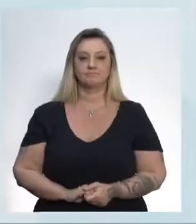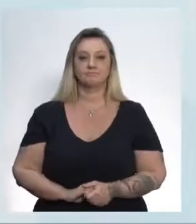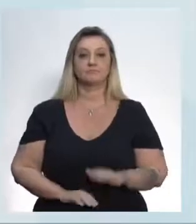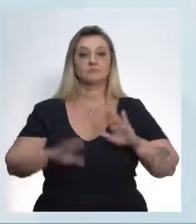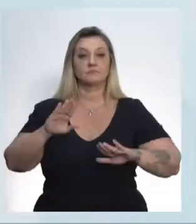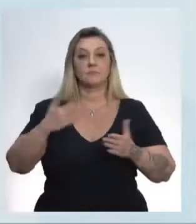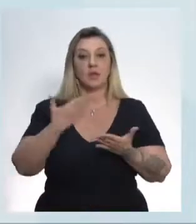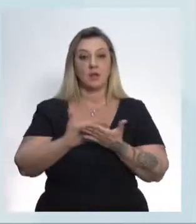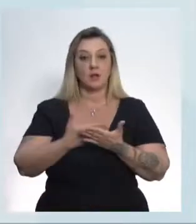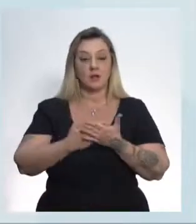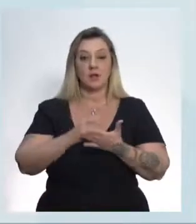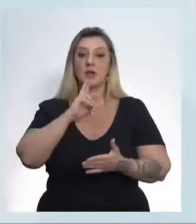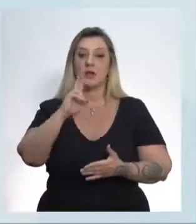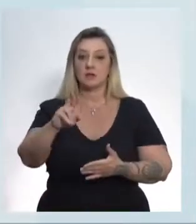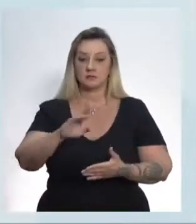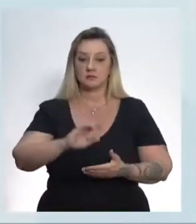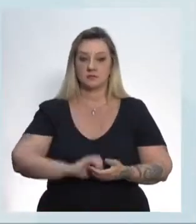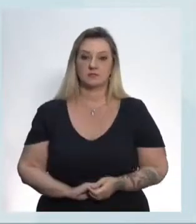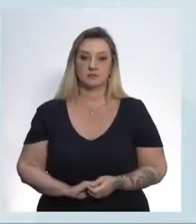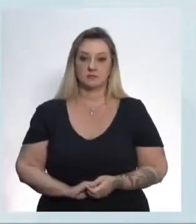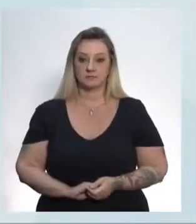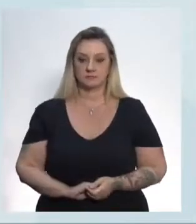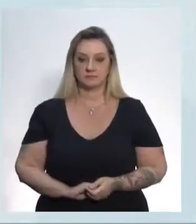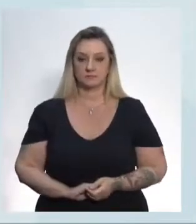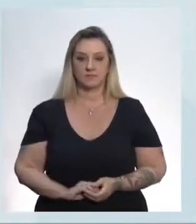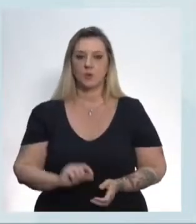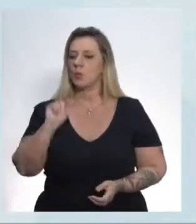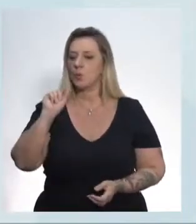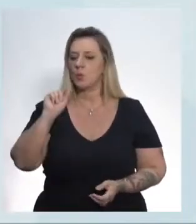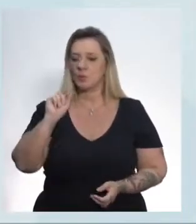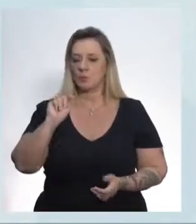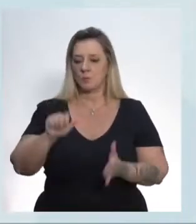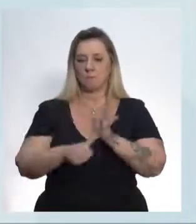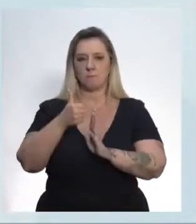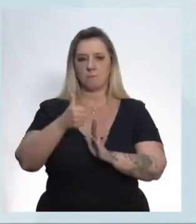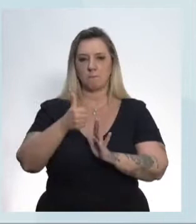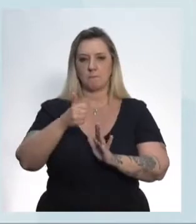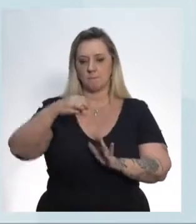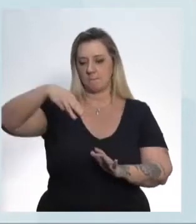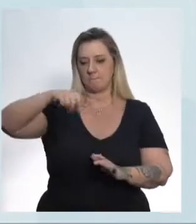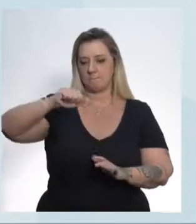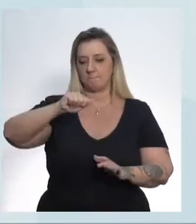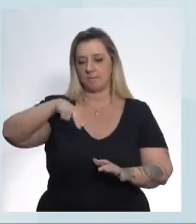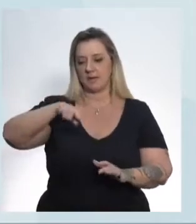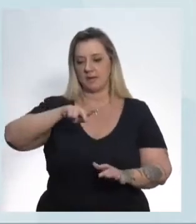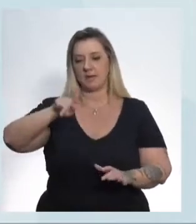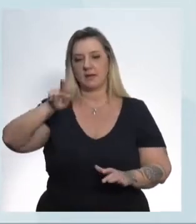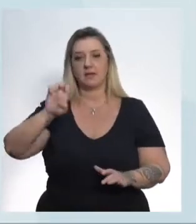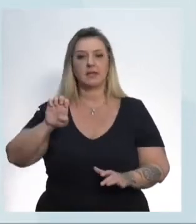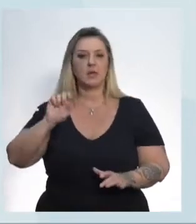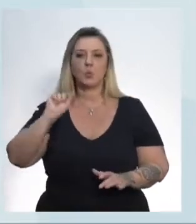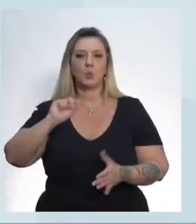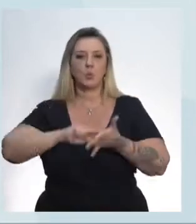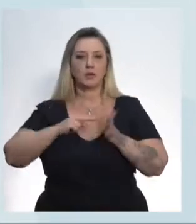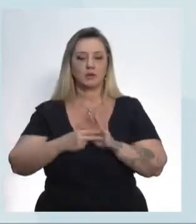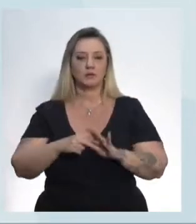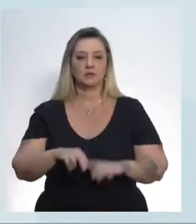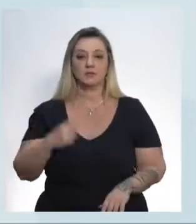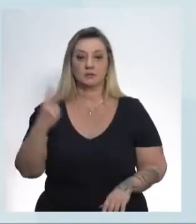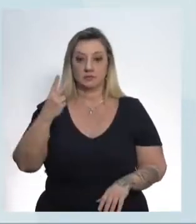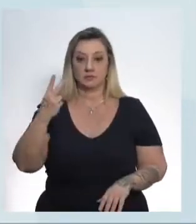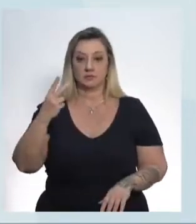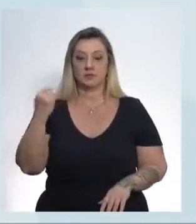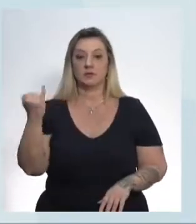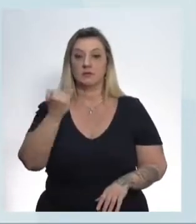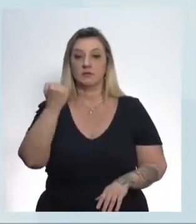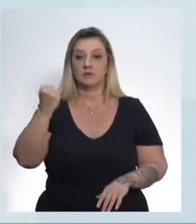De acordo com a aula, responda as questões. Primeiro, o que é mangue? Segunda, qual a